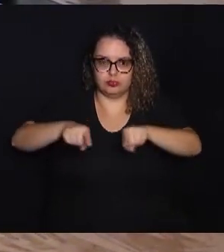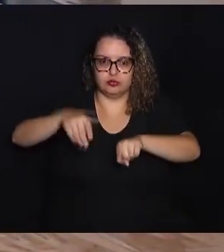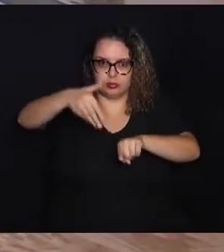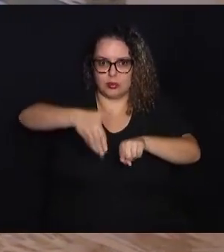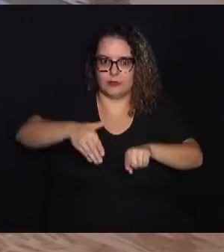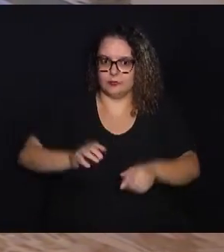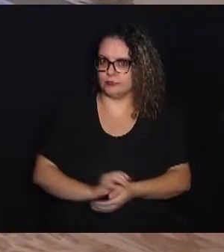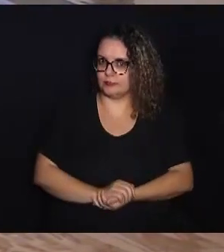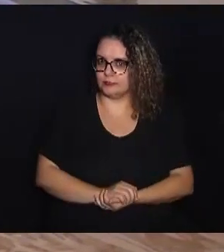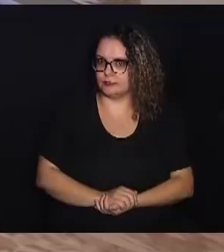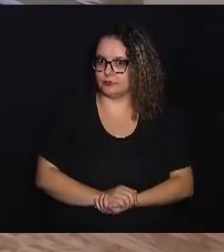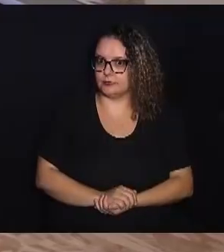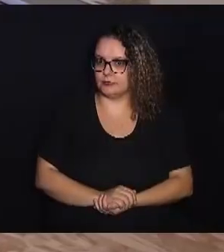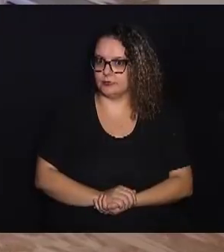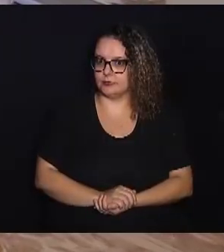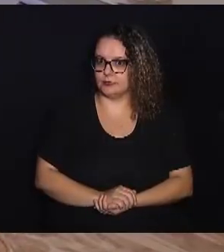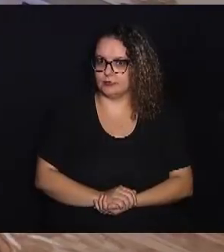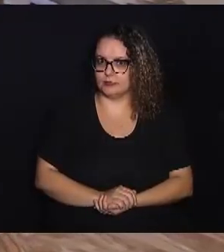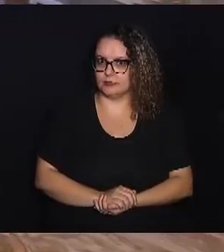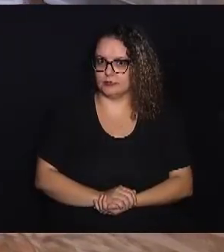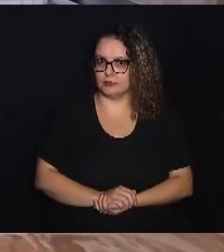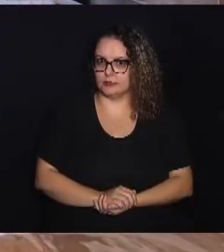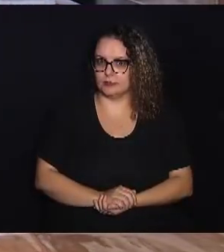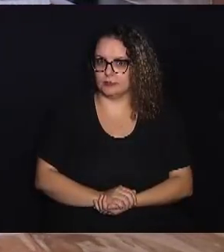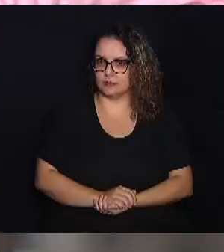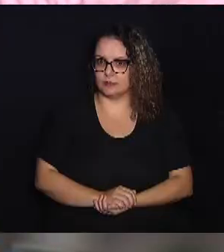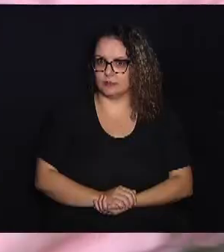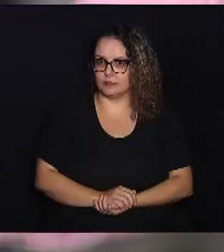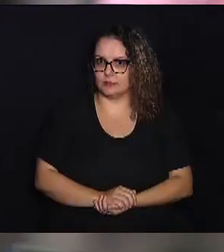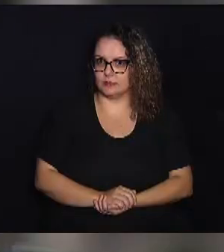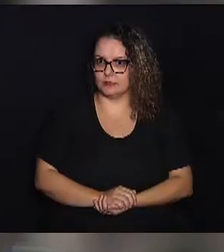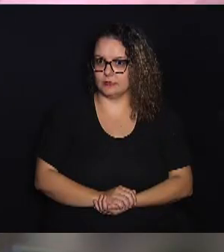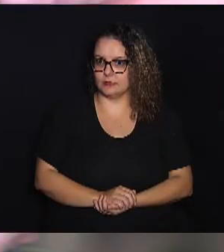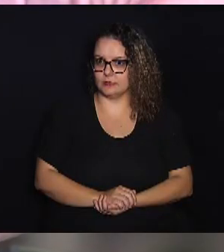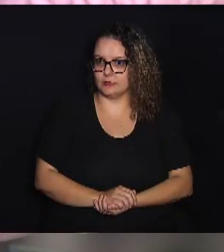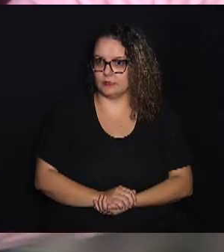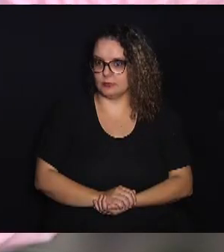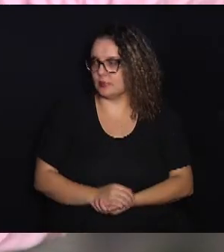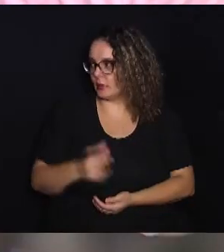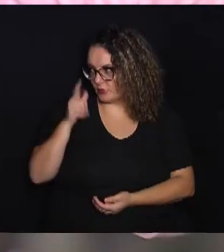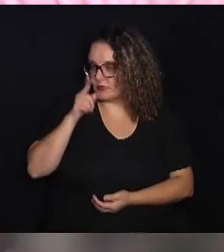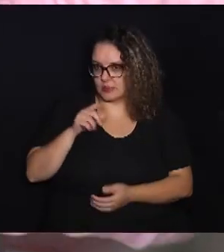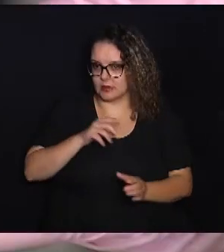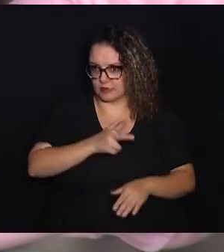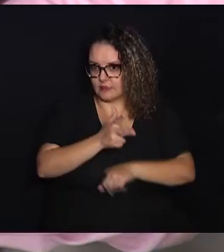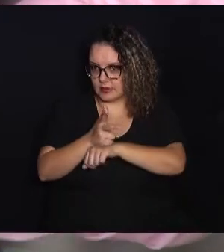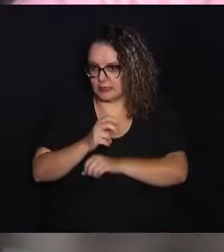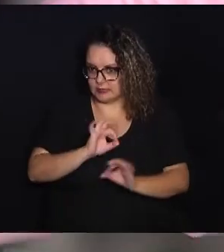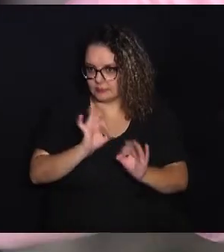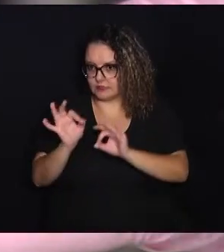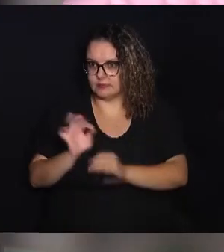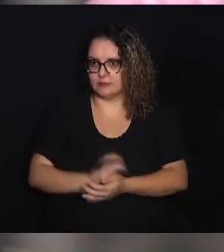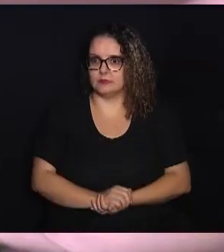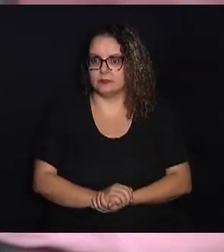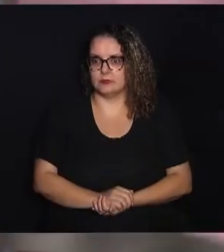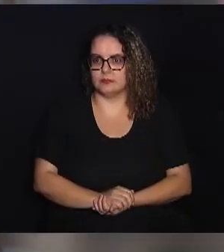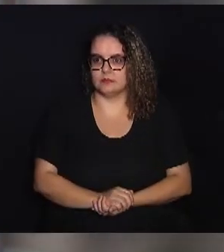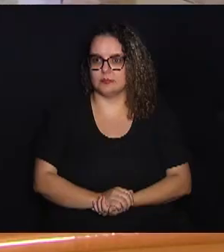gente colocar esse bloco direto. Certo. E tanto que ele fica bem farelento. E fica